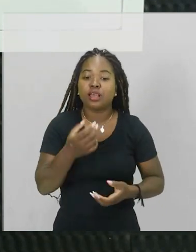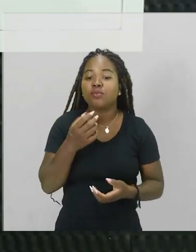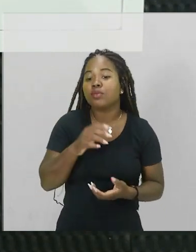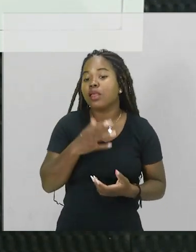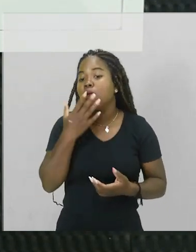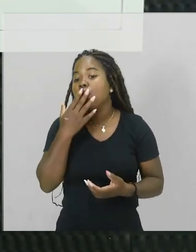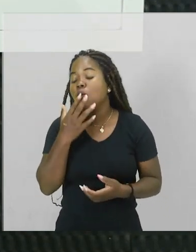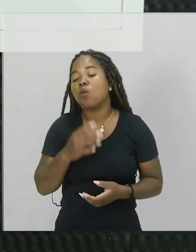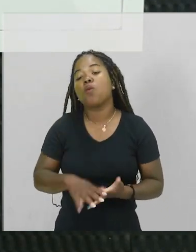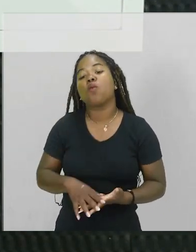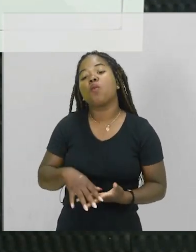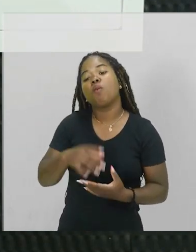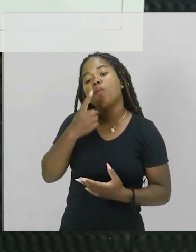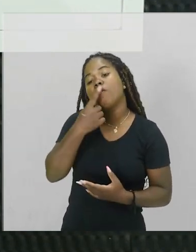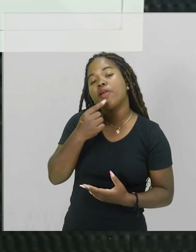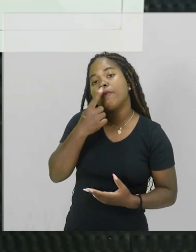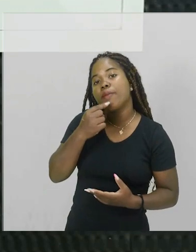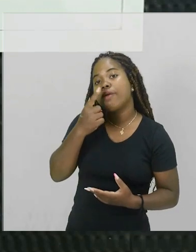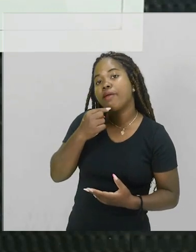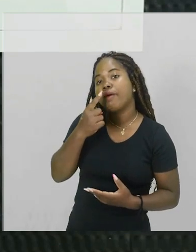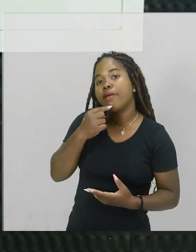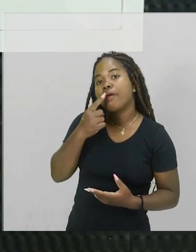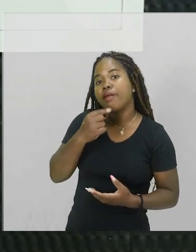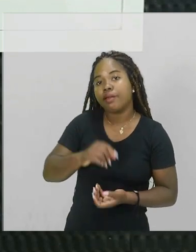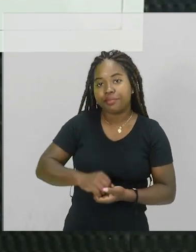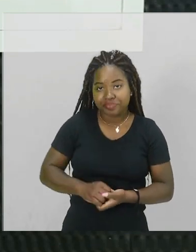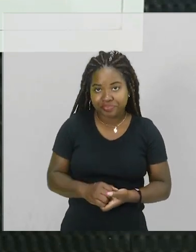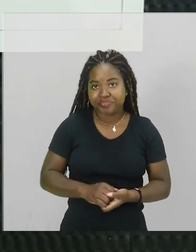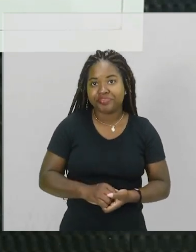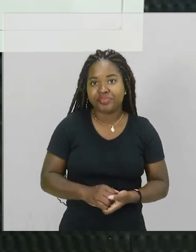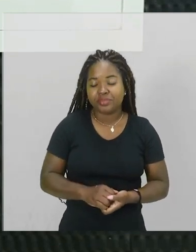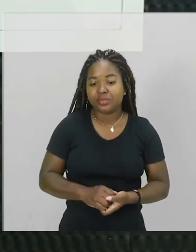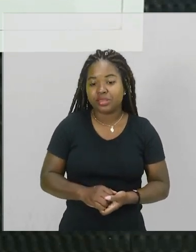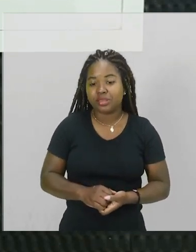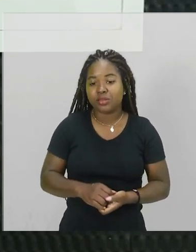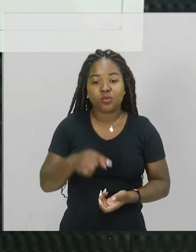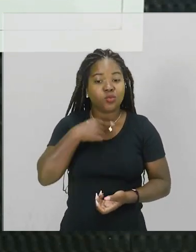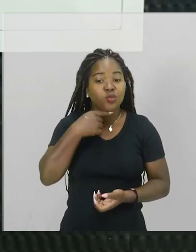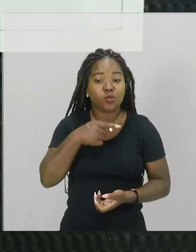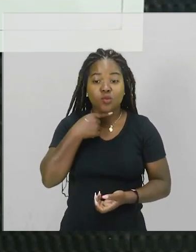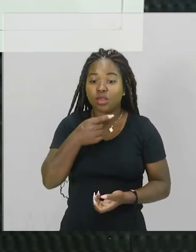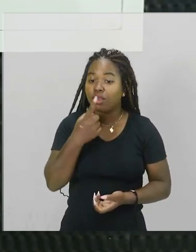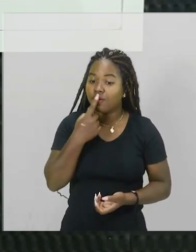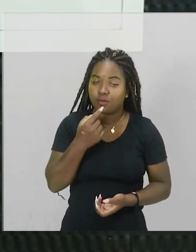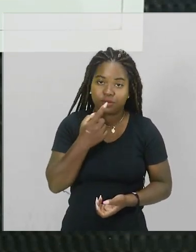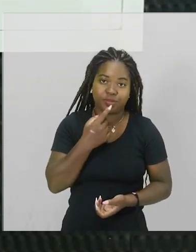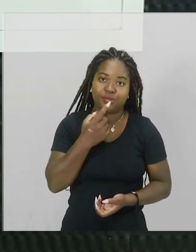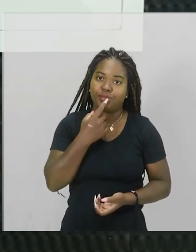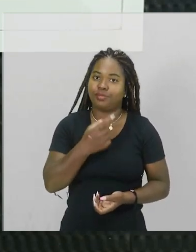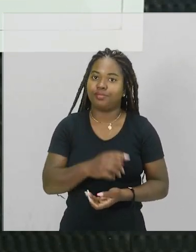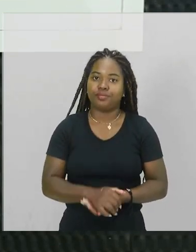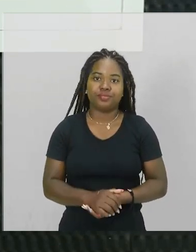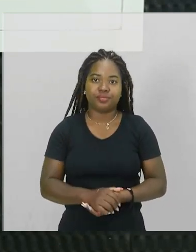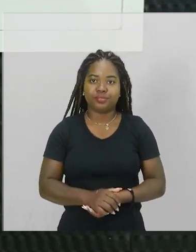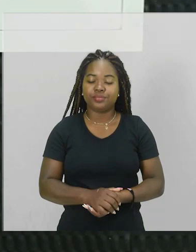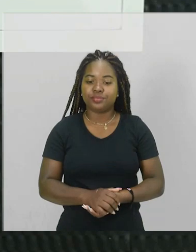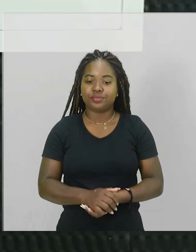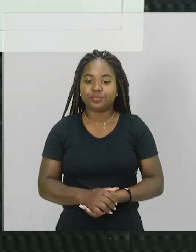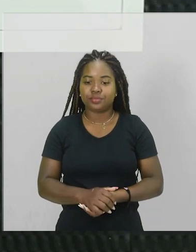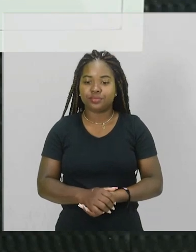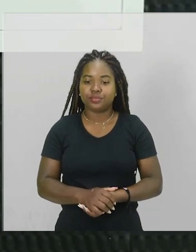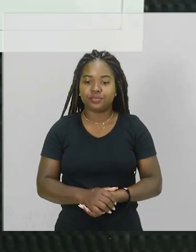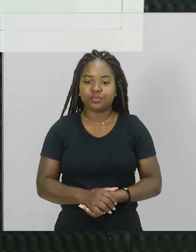vermelha. Então, quem tem esse tipo de daltonismo não consegue ver os tons de